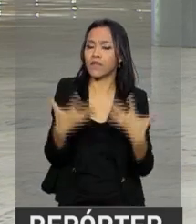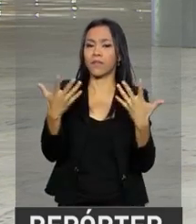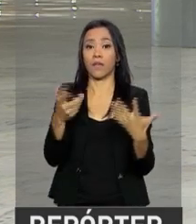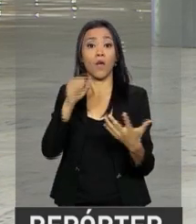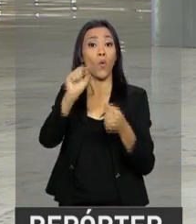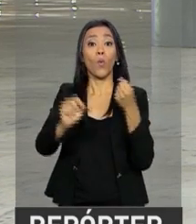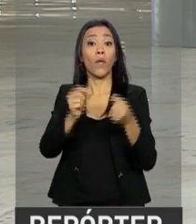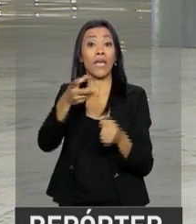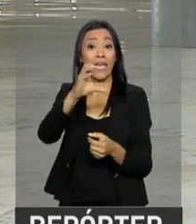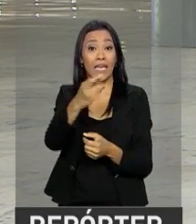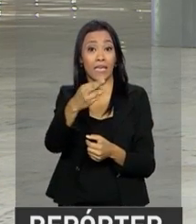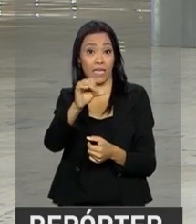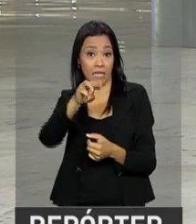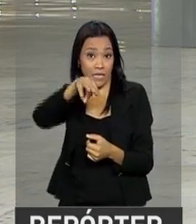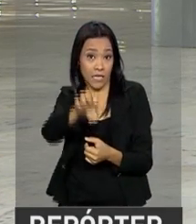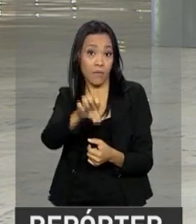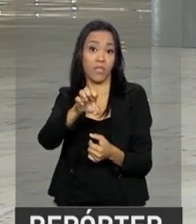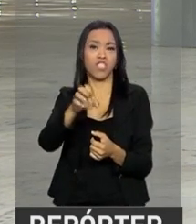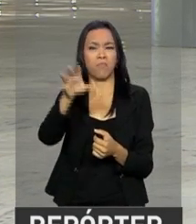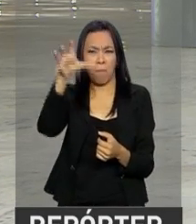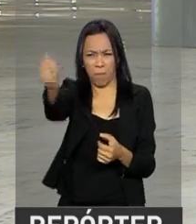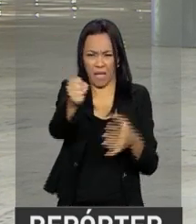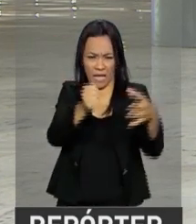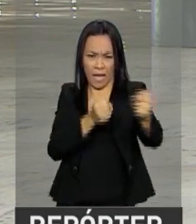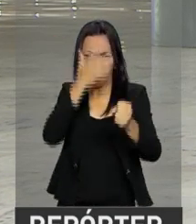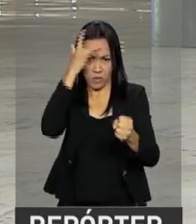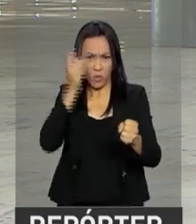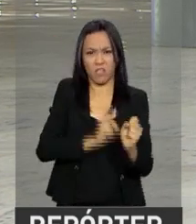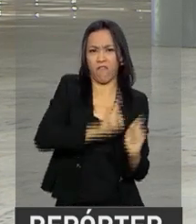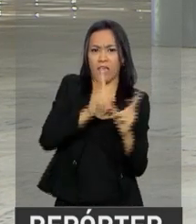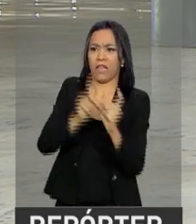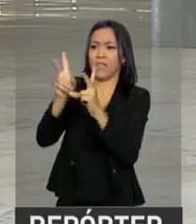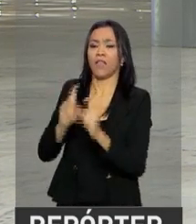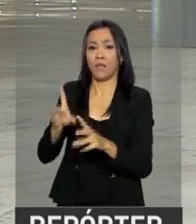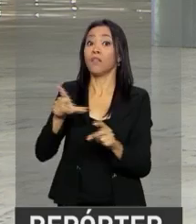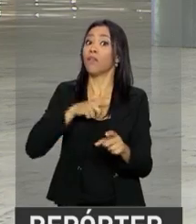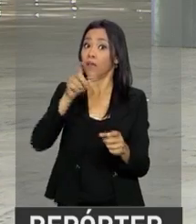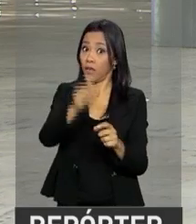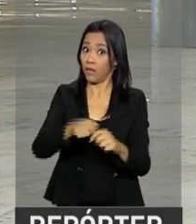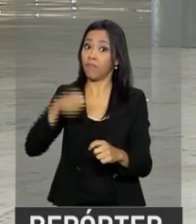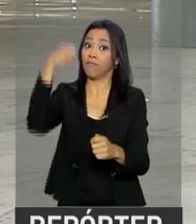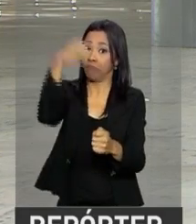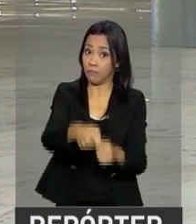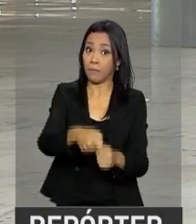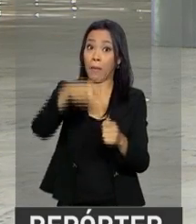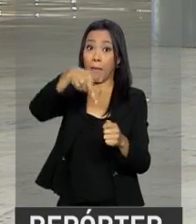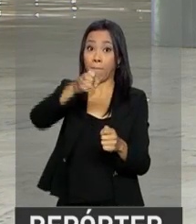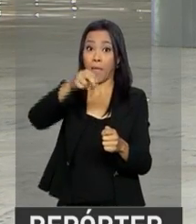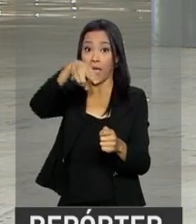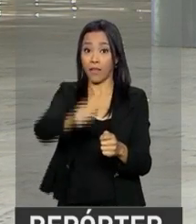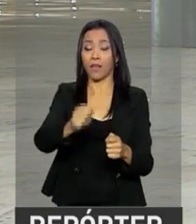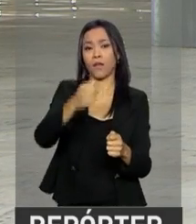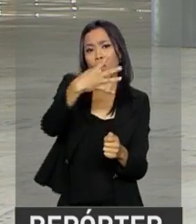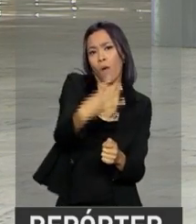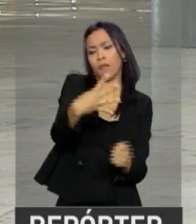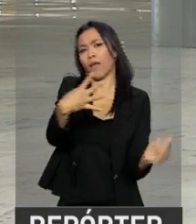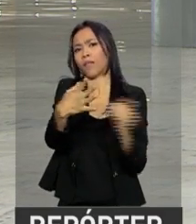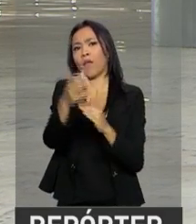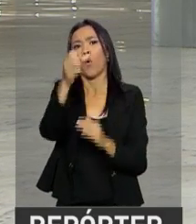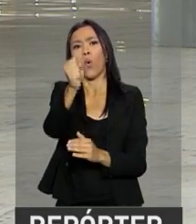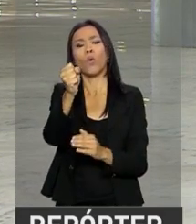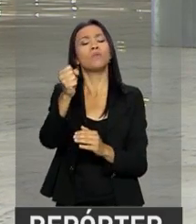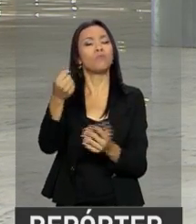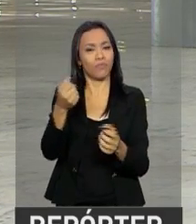esse crime de tráfico de pessoas e também definir a pena de quatro a oito anos de prisão além do pagamento